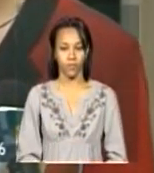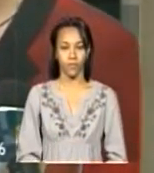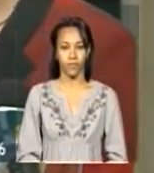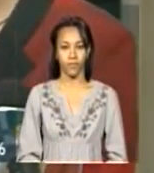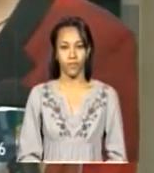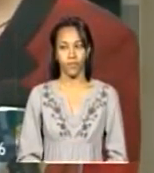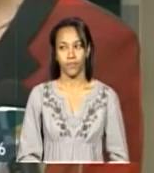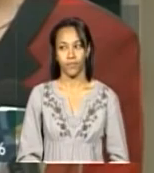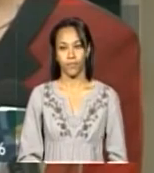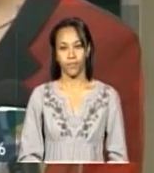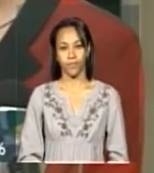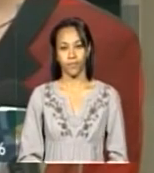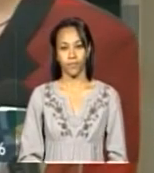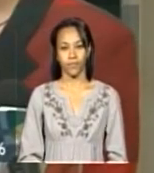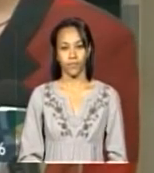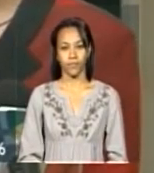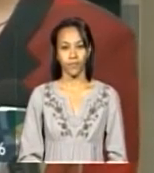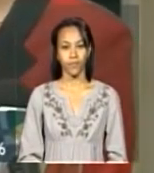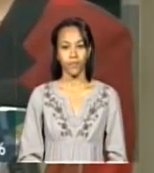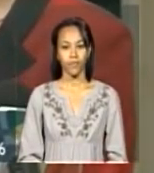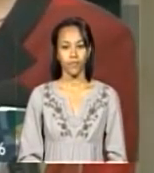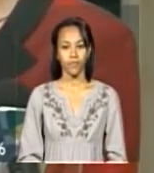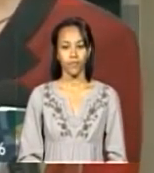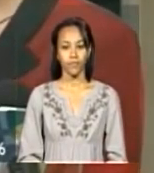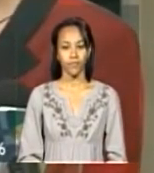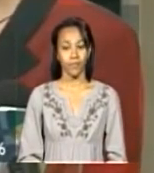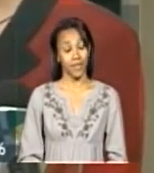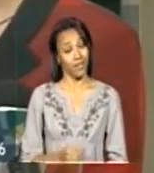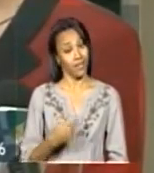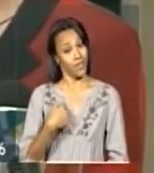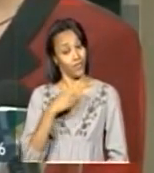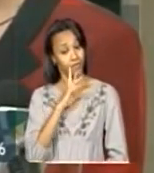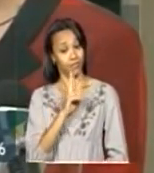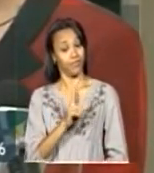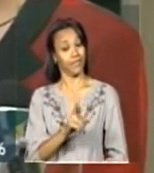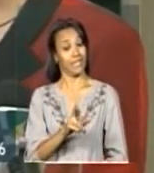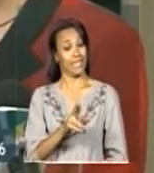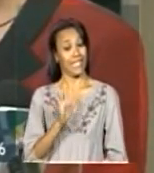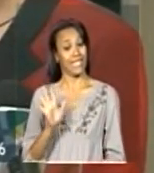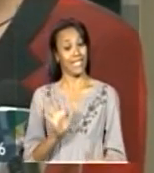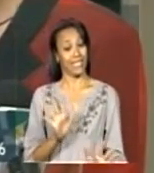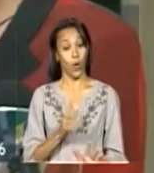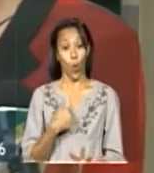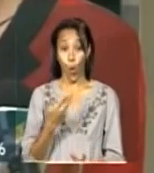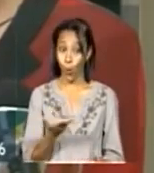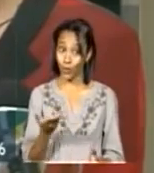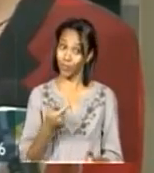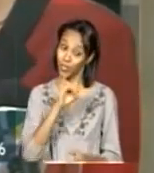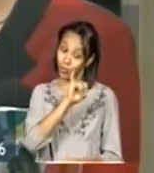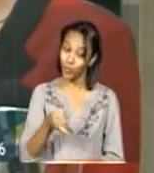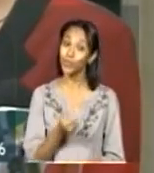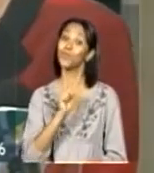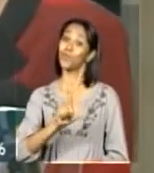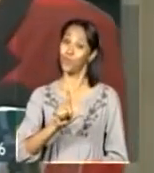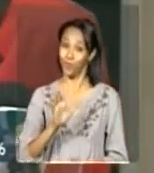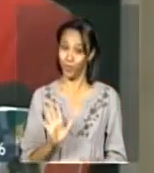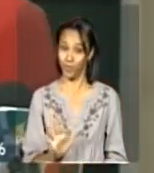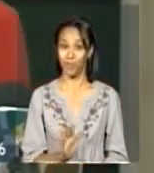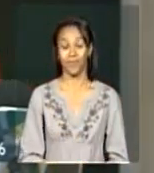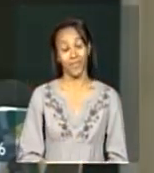Al falou que a senhora vai anunciar de quanto é o incentivo que se eu te falasse, eu tava anunciando hoje nós estamos em julho.